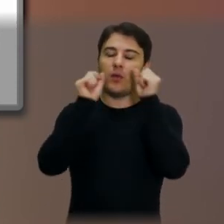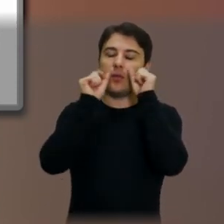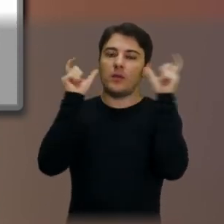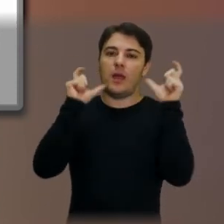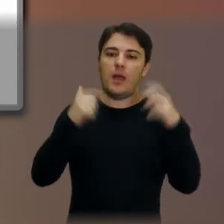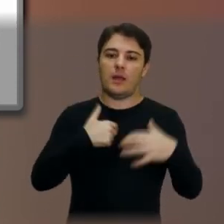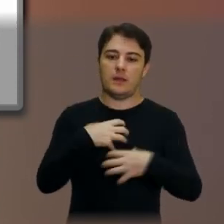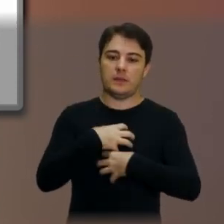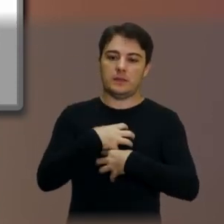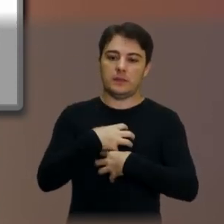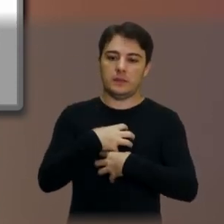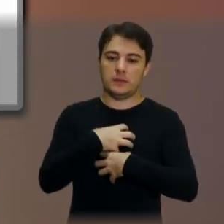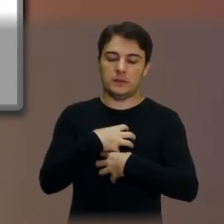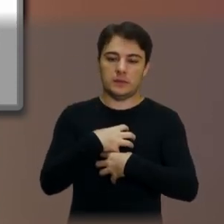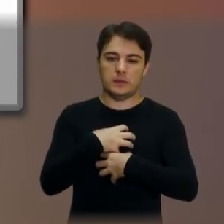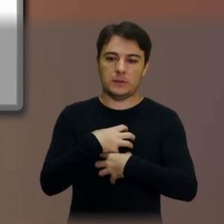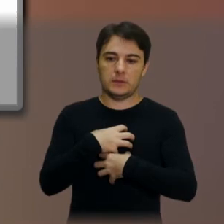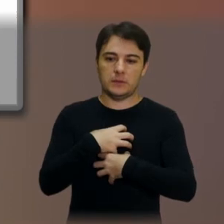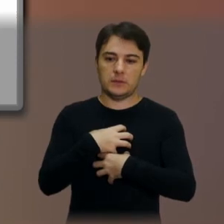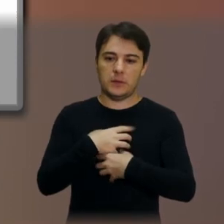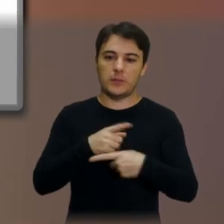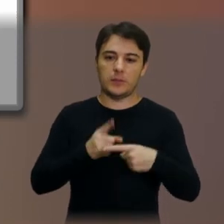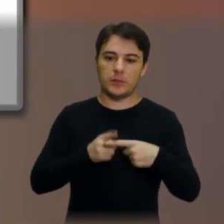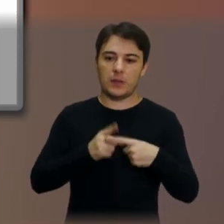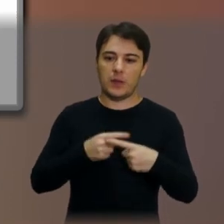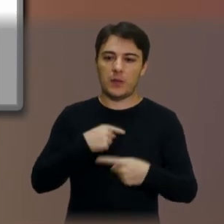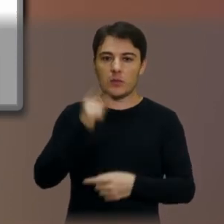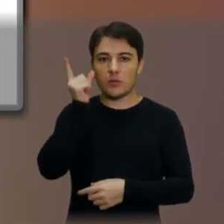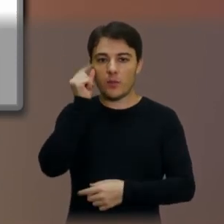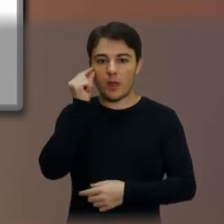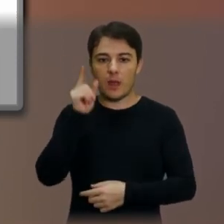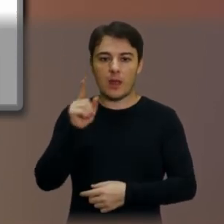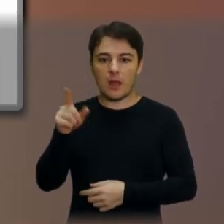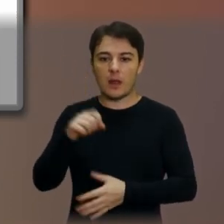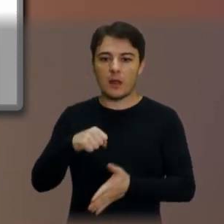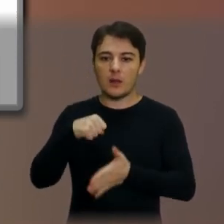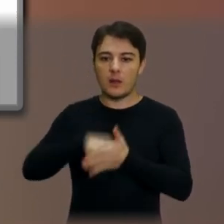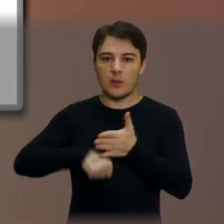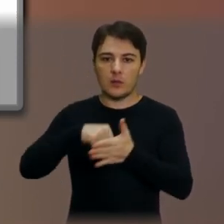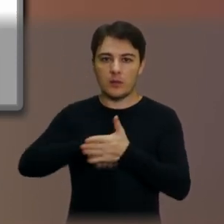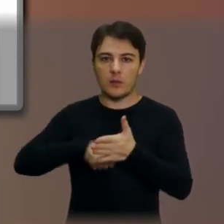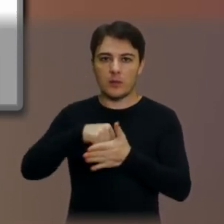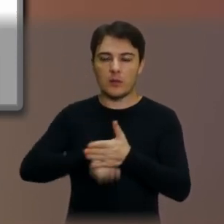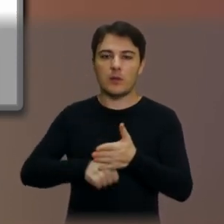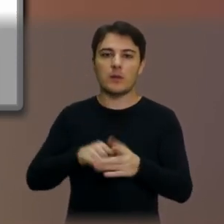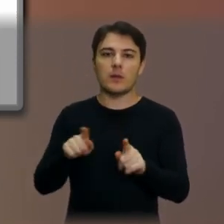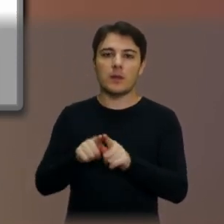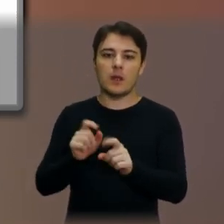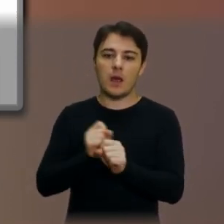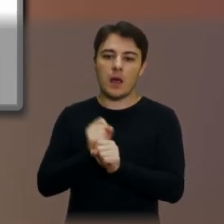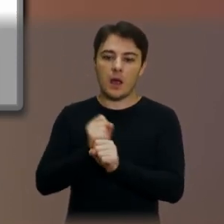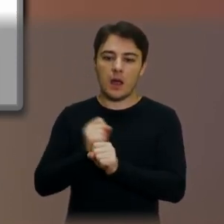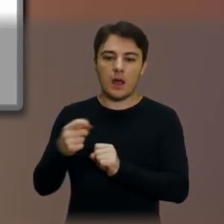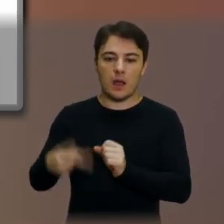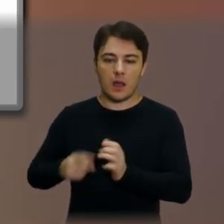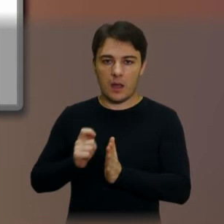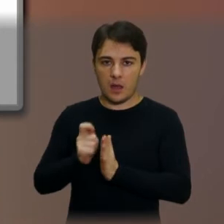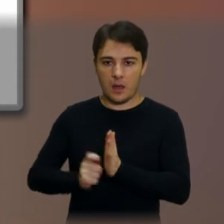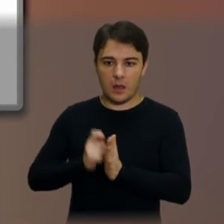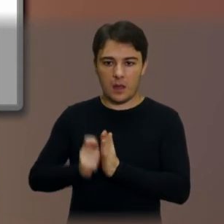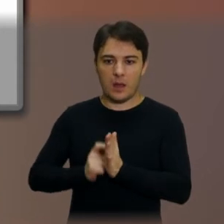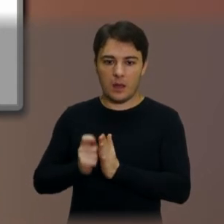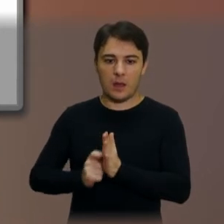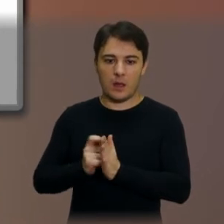do sentimento que eu tinha depois de saber o quanto ele lutou né alguns anos atrás daqui em Araraquara mesmo